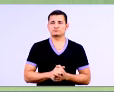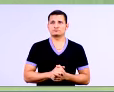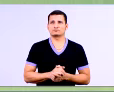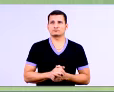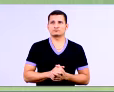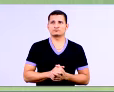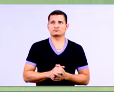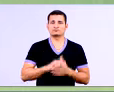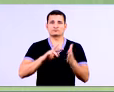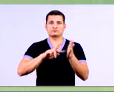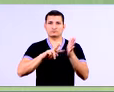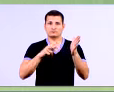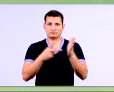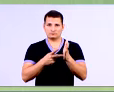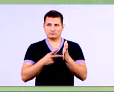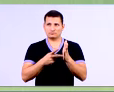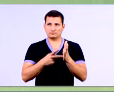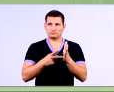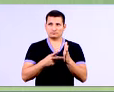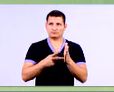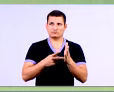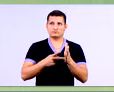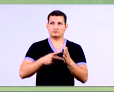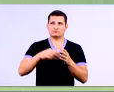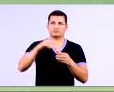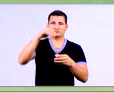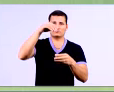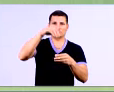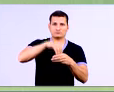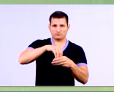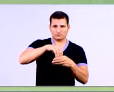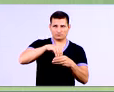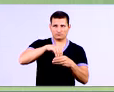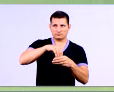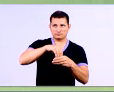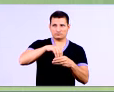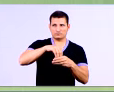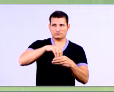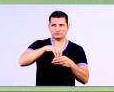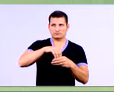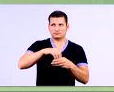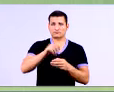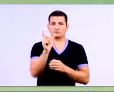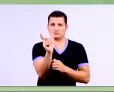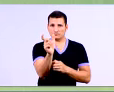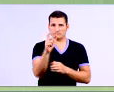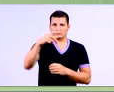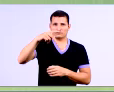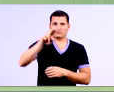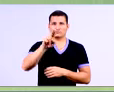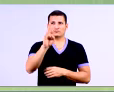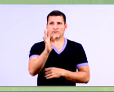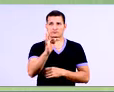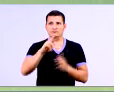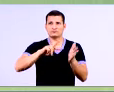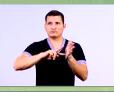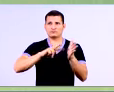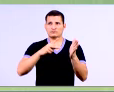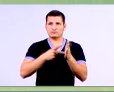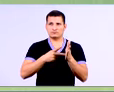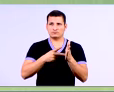encontrar. In significa em ou dentro. E a palavra put